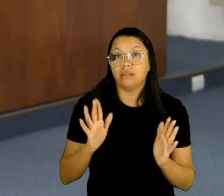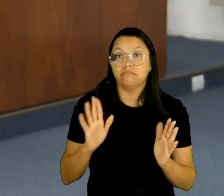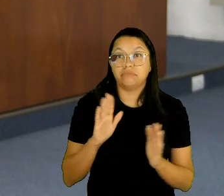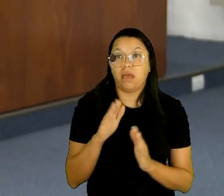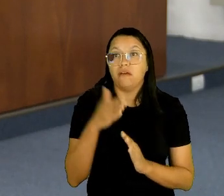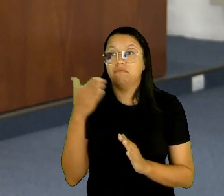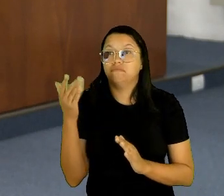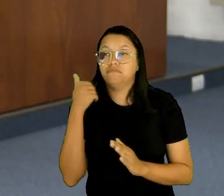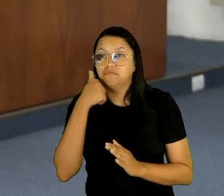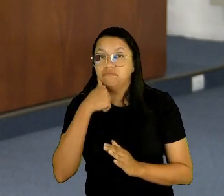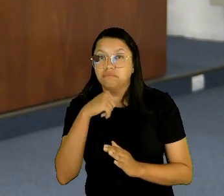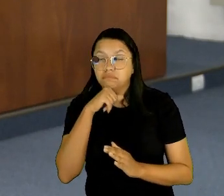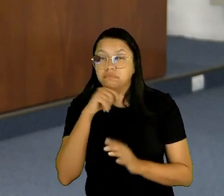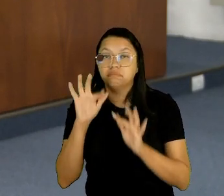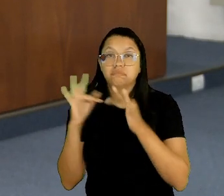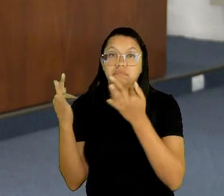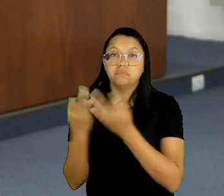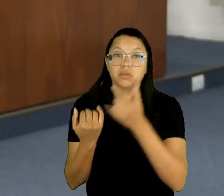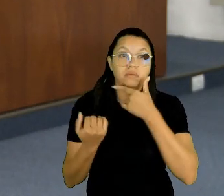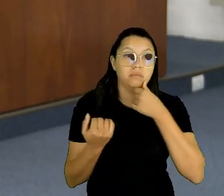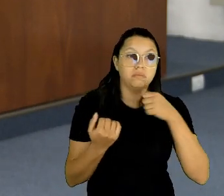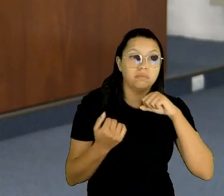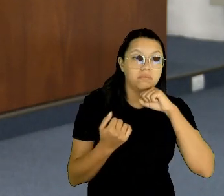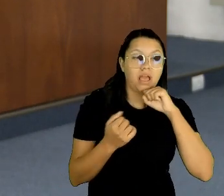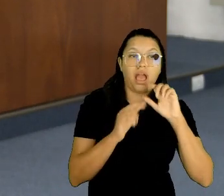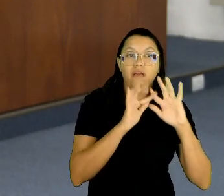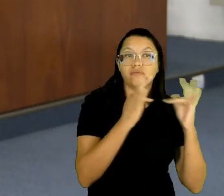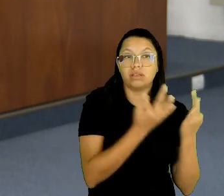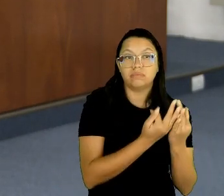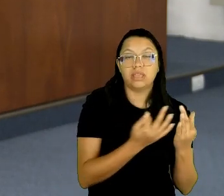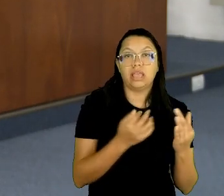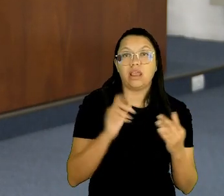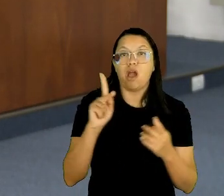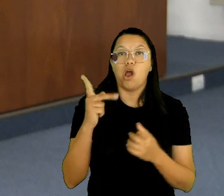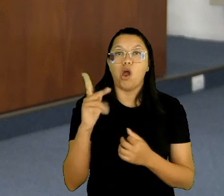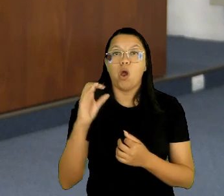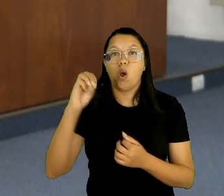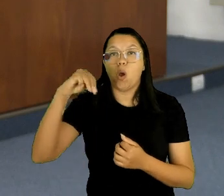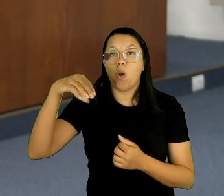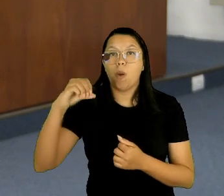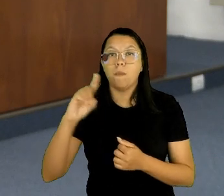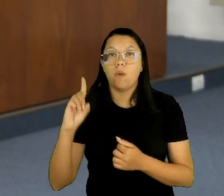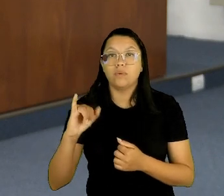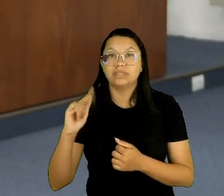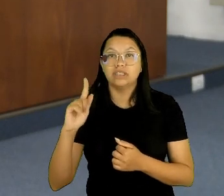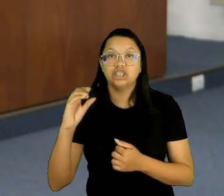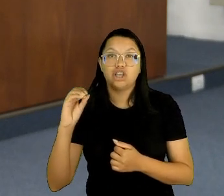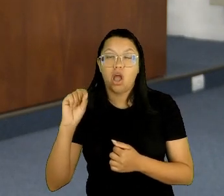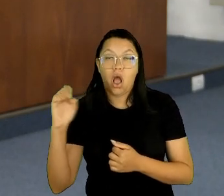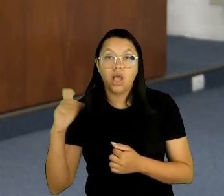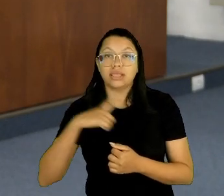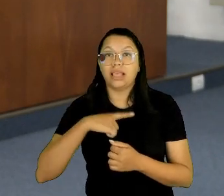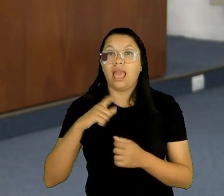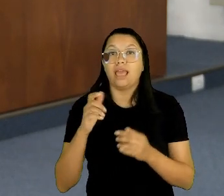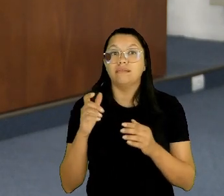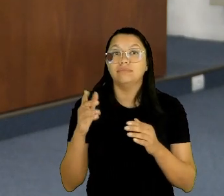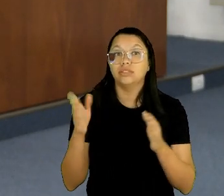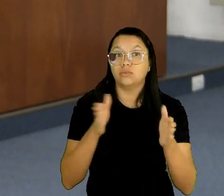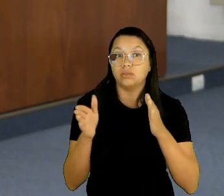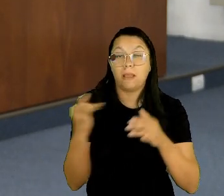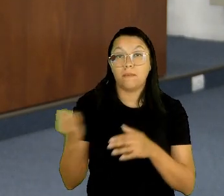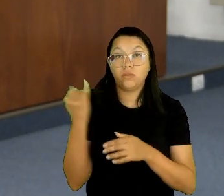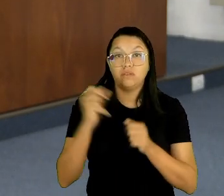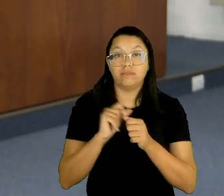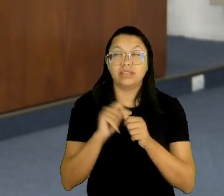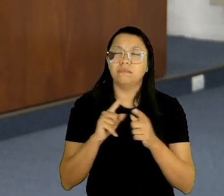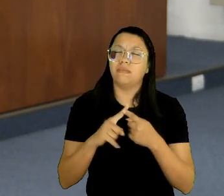gene, dos dois genes, do lado da família do pai e da mãe, quando a gente vem com homozigose. Pode ser que tenha casos que seja importante fazer,